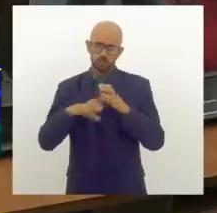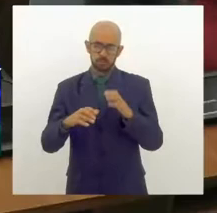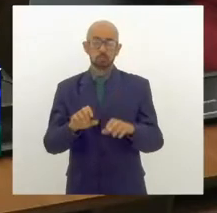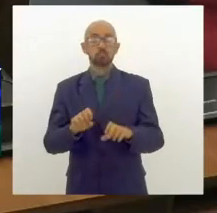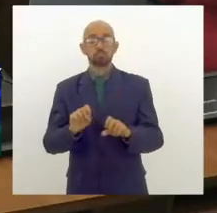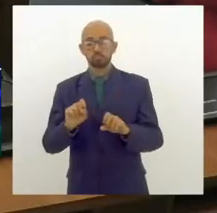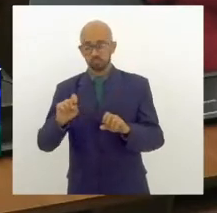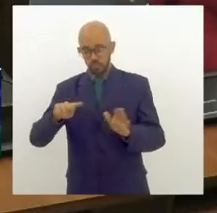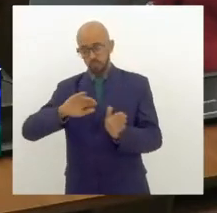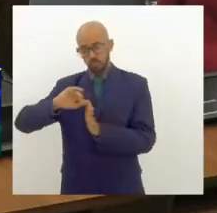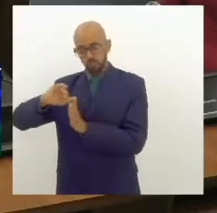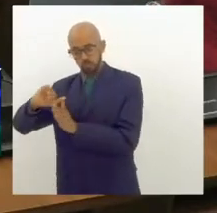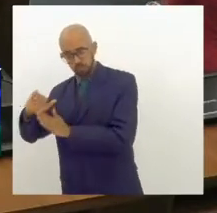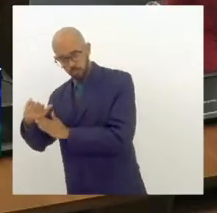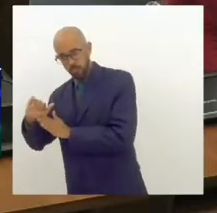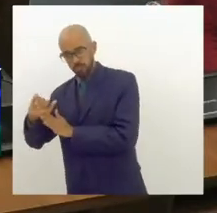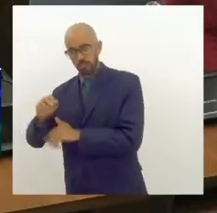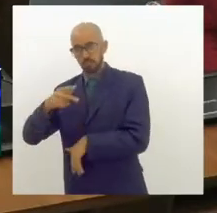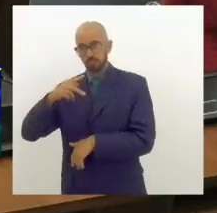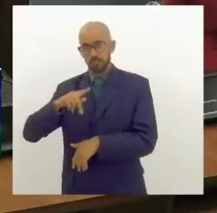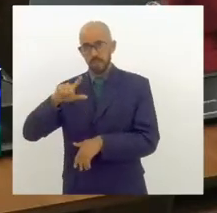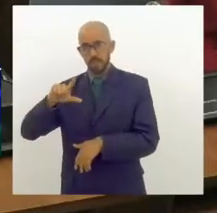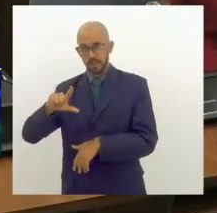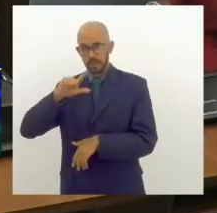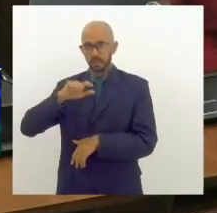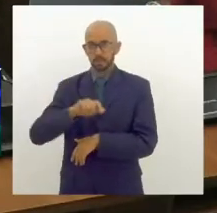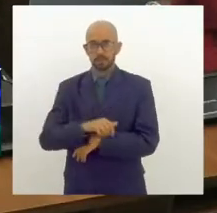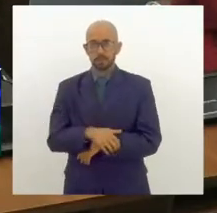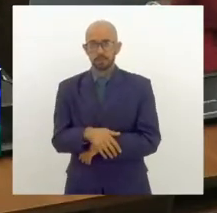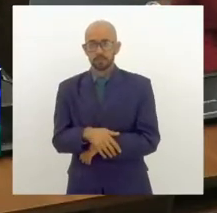dito isso, projeto de lei